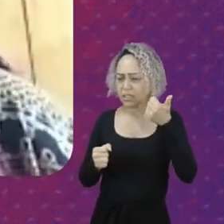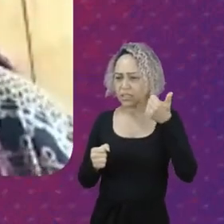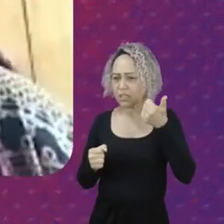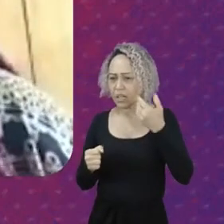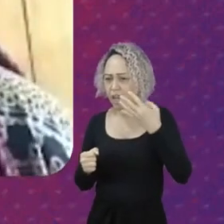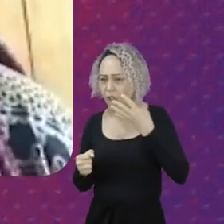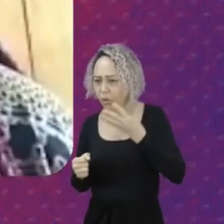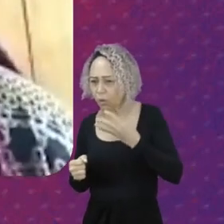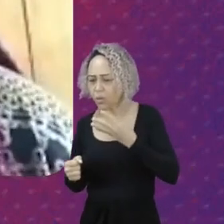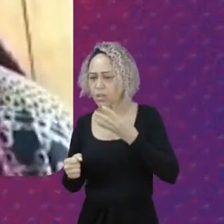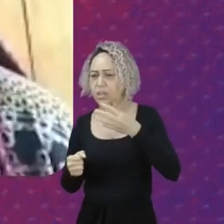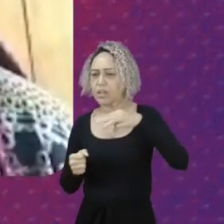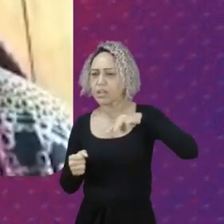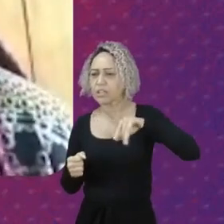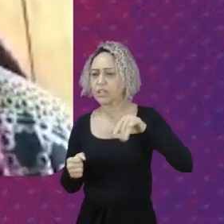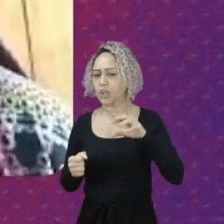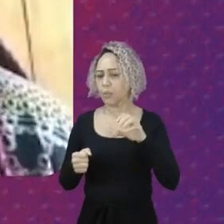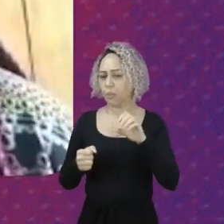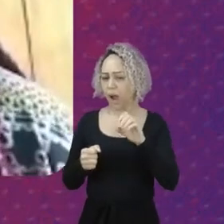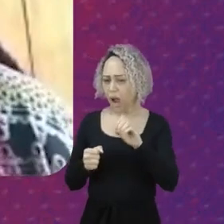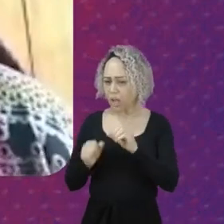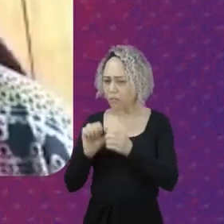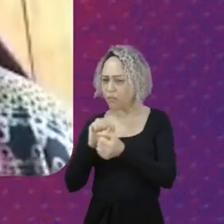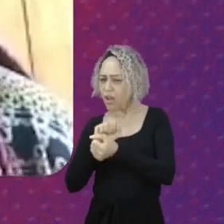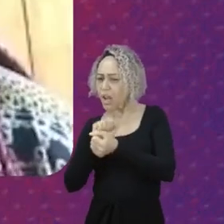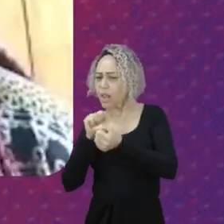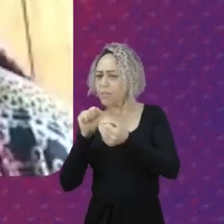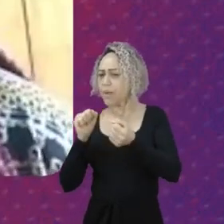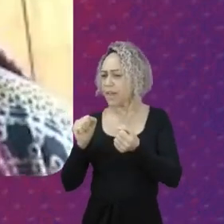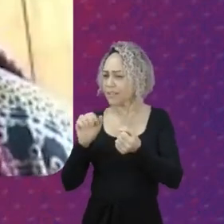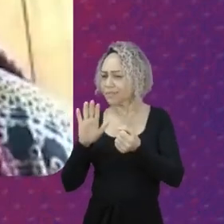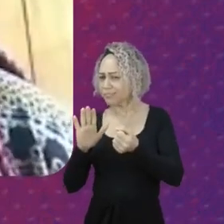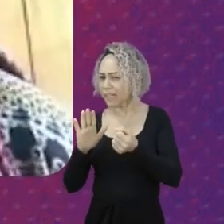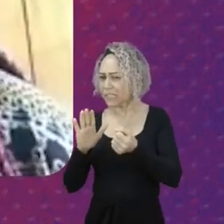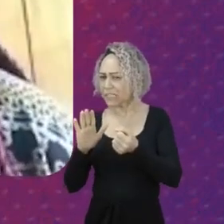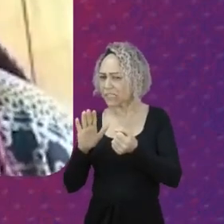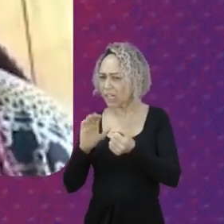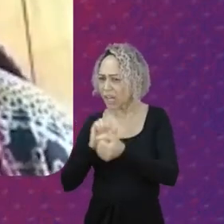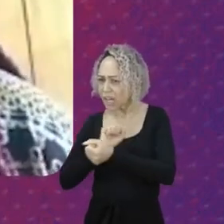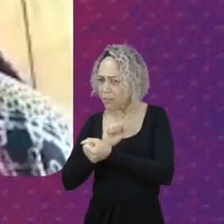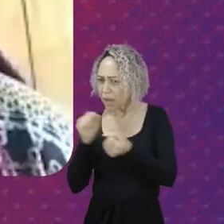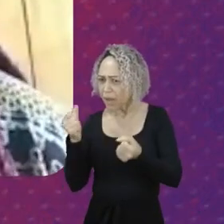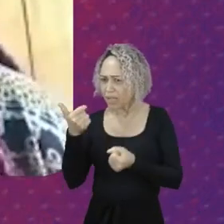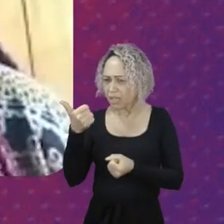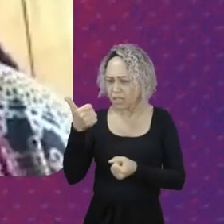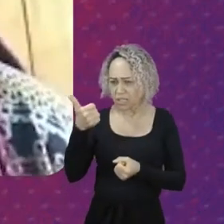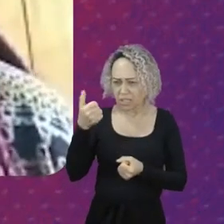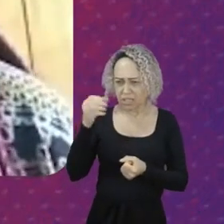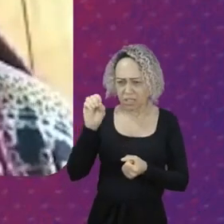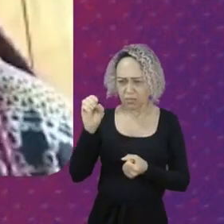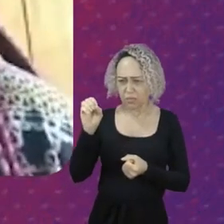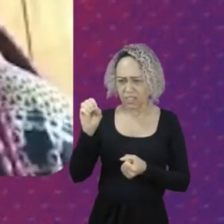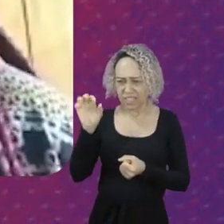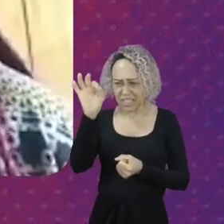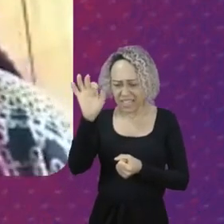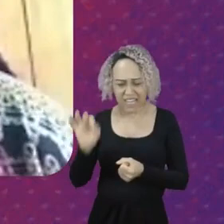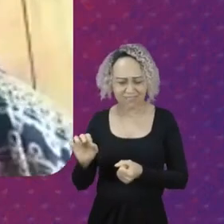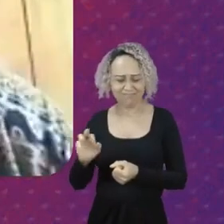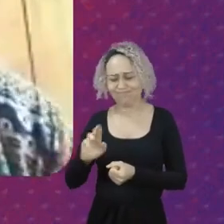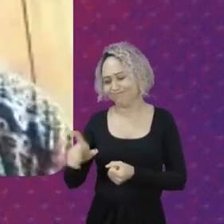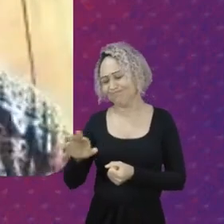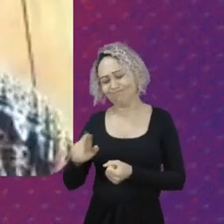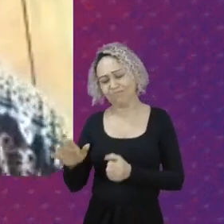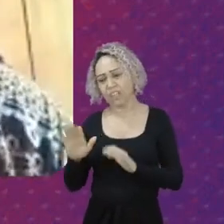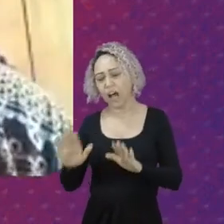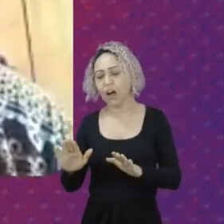liberta, mas com uma abolição inconclusa, porque não se dá, por exemplo, processos de reparação.